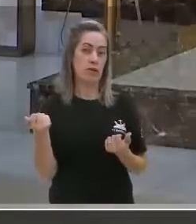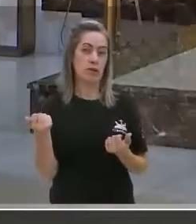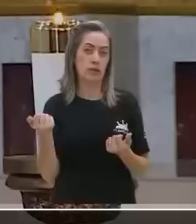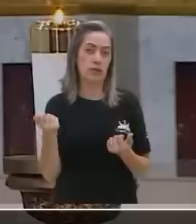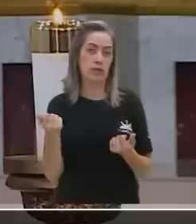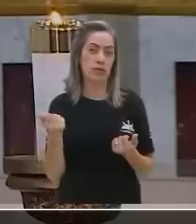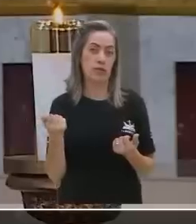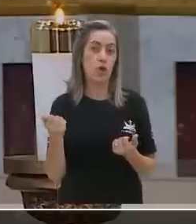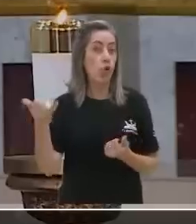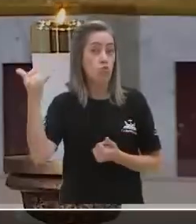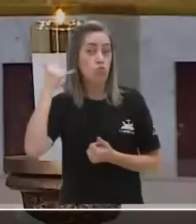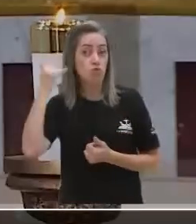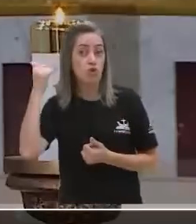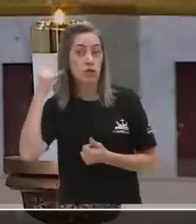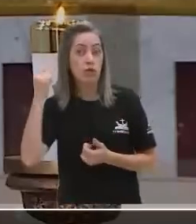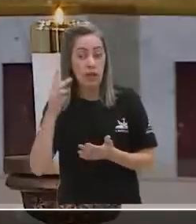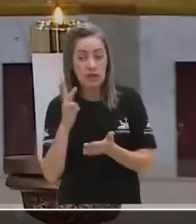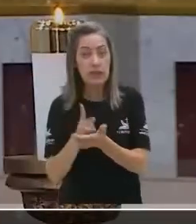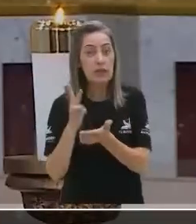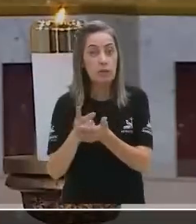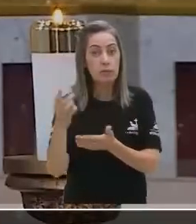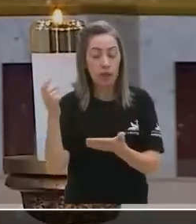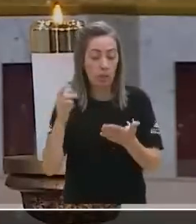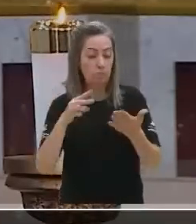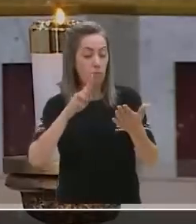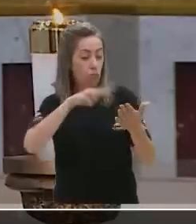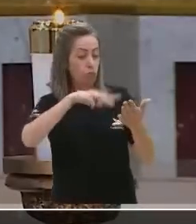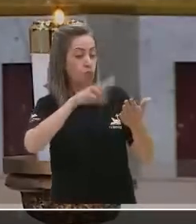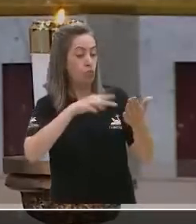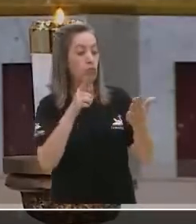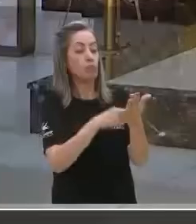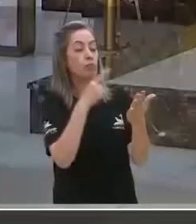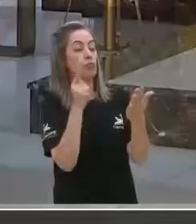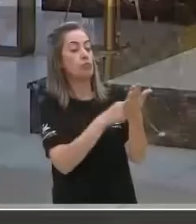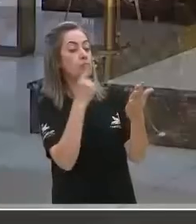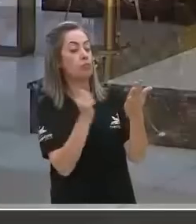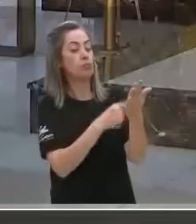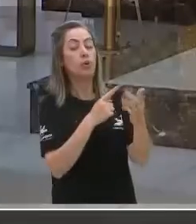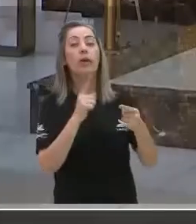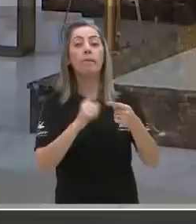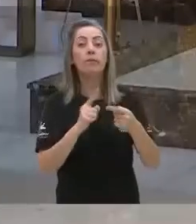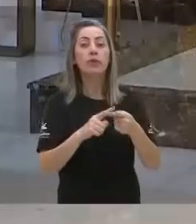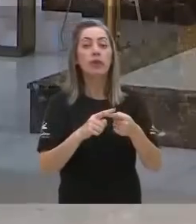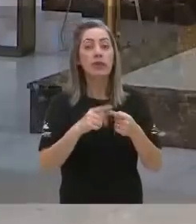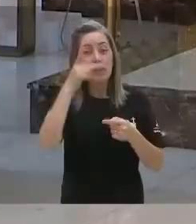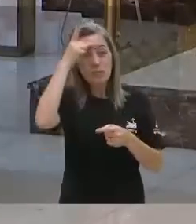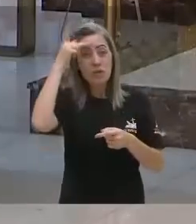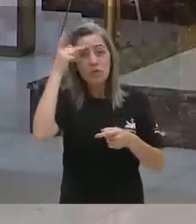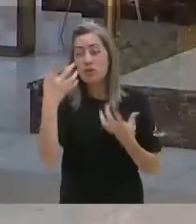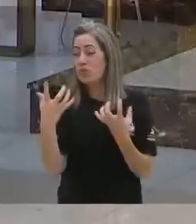o celular que não sai da mão. Porque ninguém quer mais escutar,